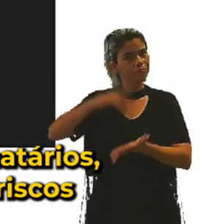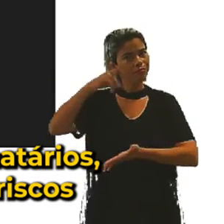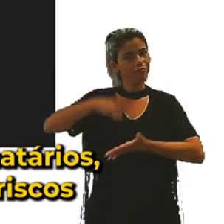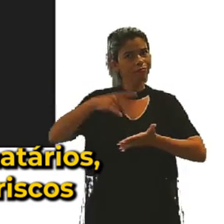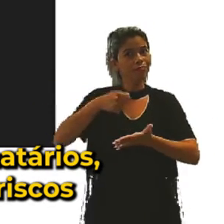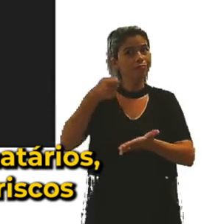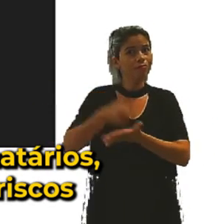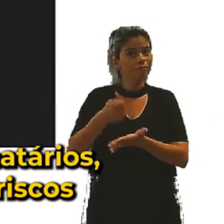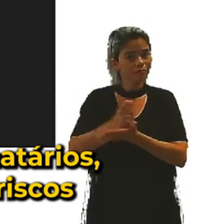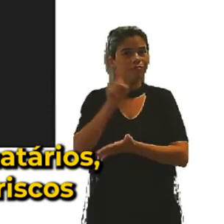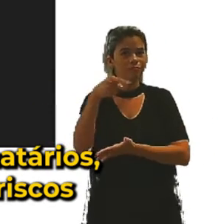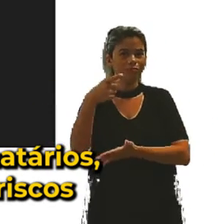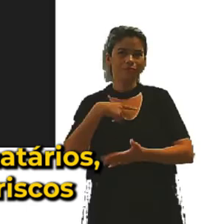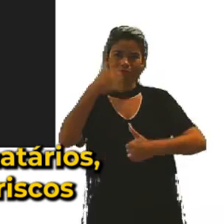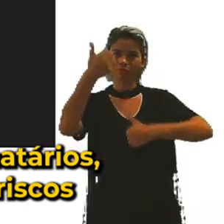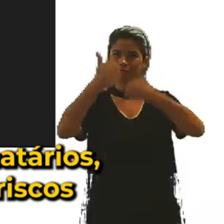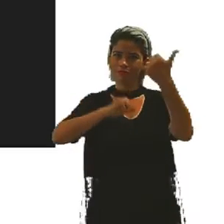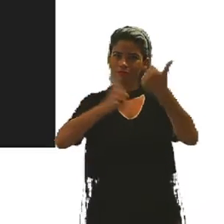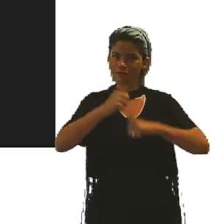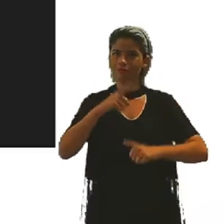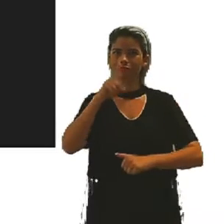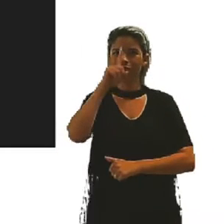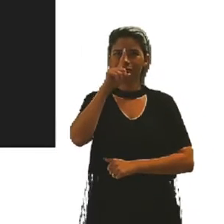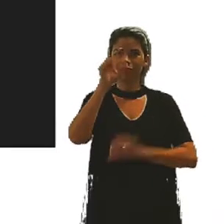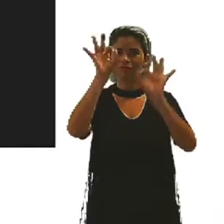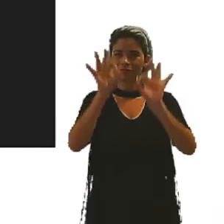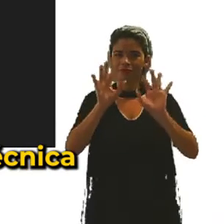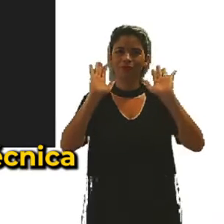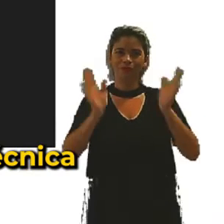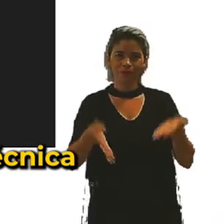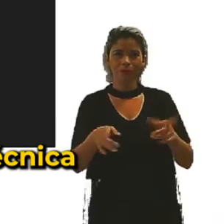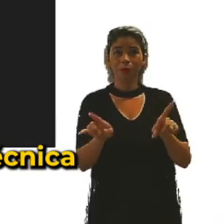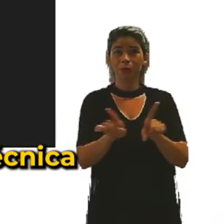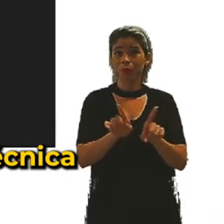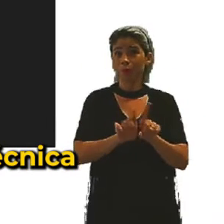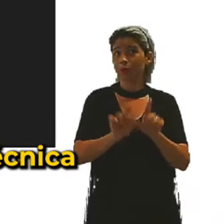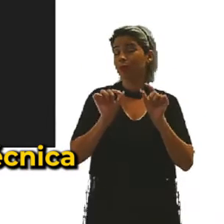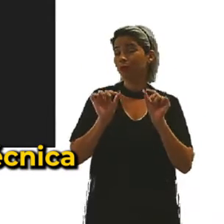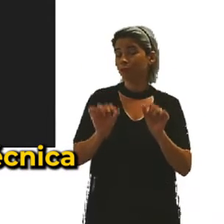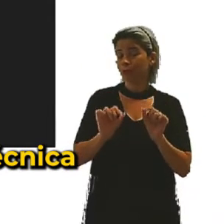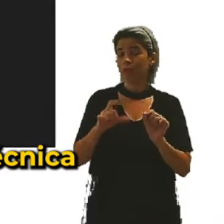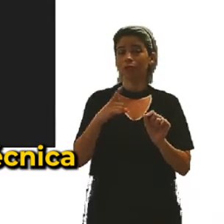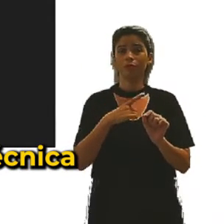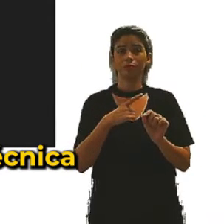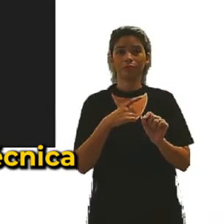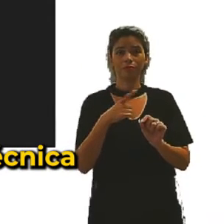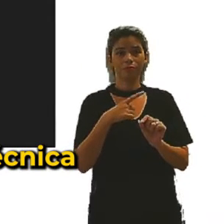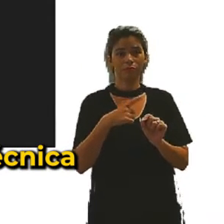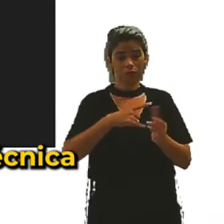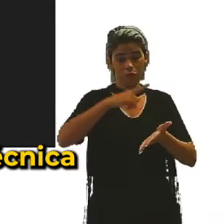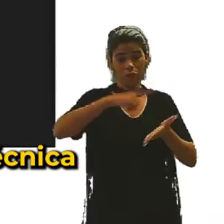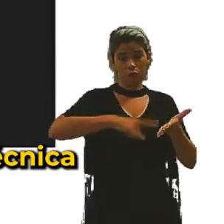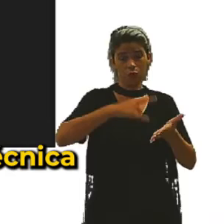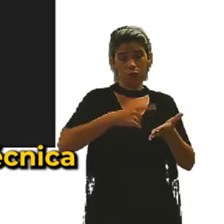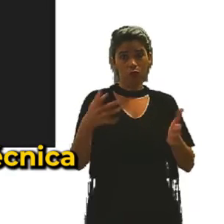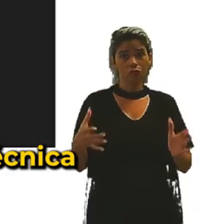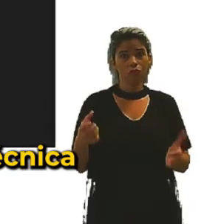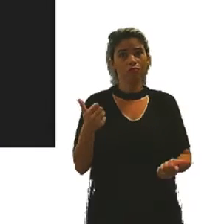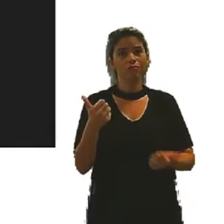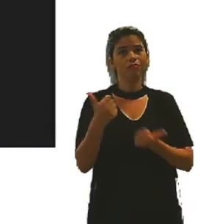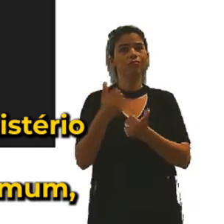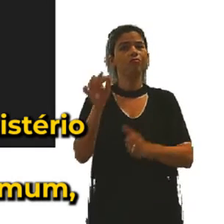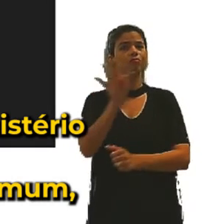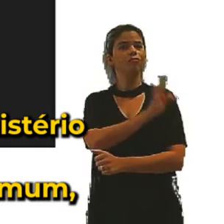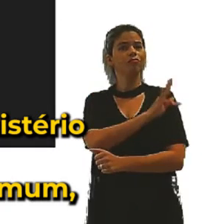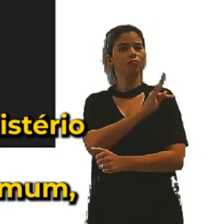exige que nós façamos essa avaliação de riscos. E nós tivemos um termo de cooperação técnica, né,